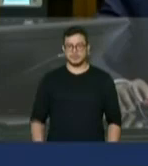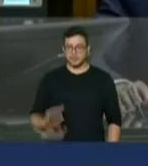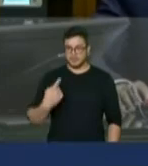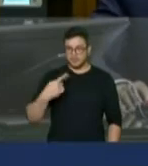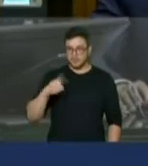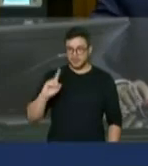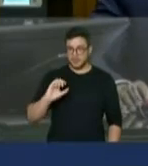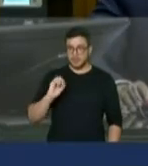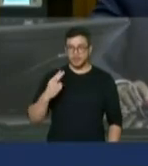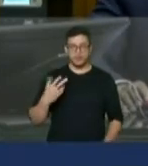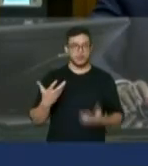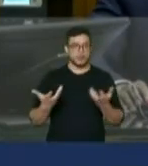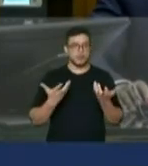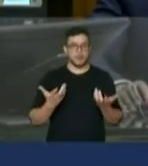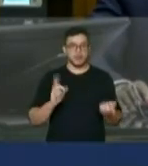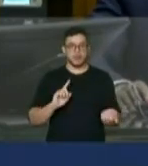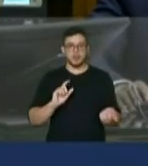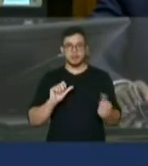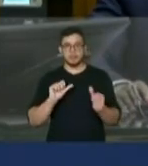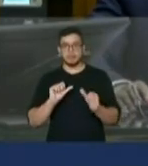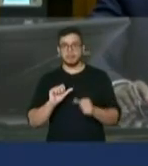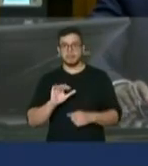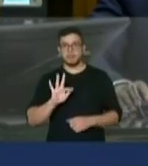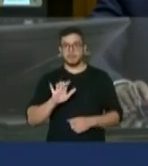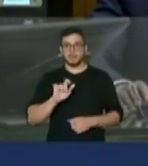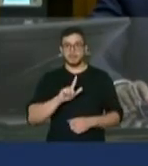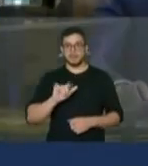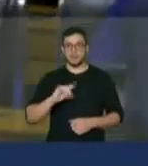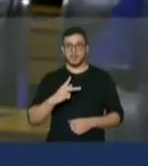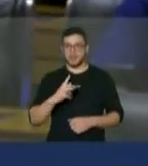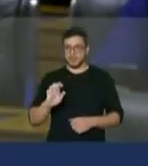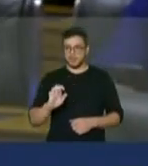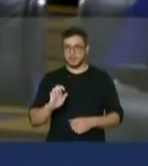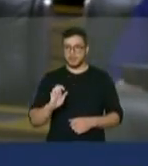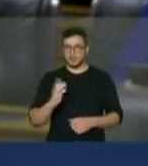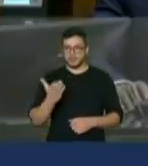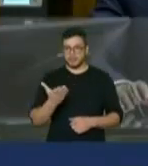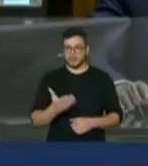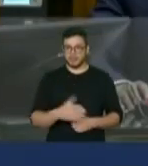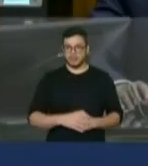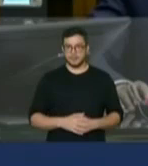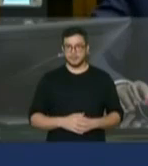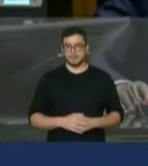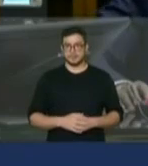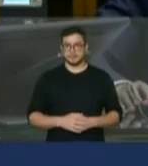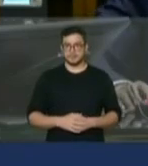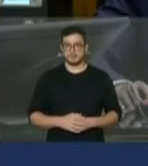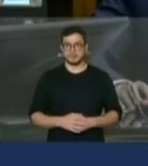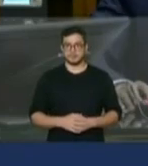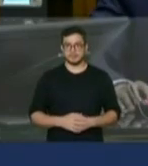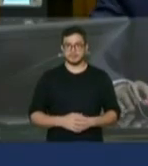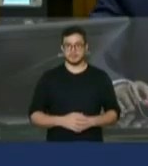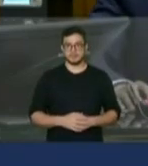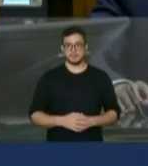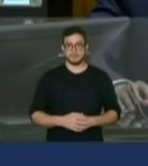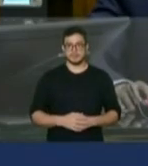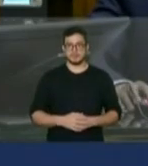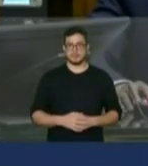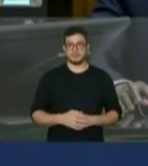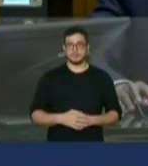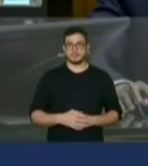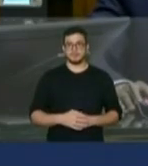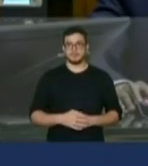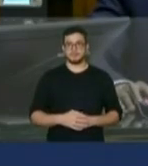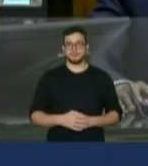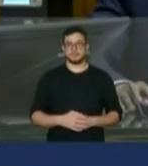que posteriormente foram de fato modificados o principal deles foi que o governo eleito do presidente Lula aceitou reduziu de dois que